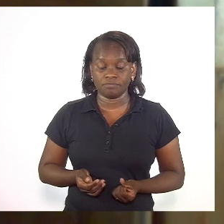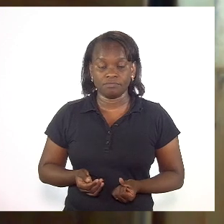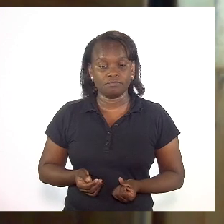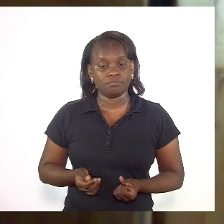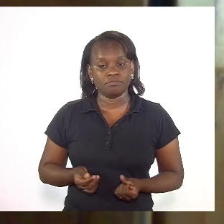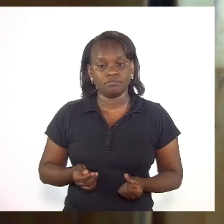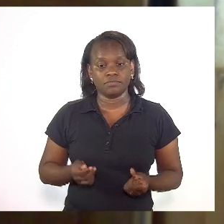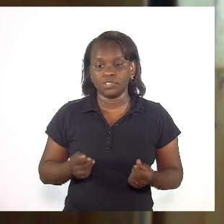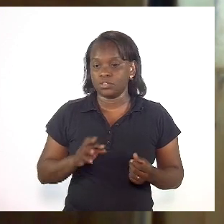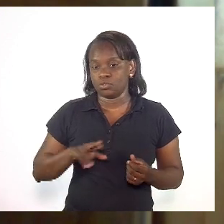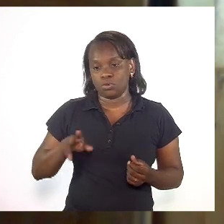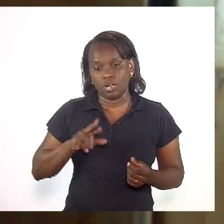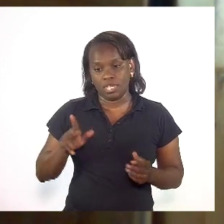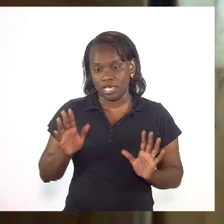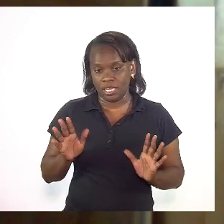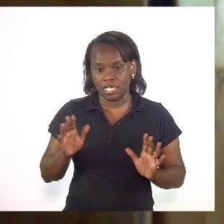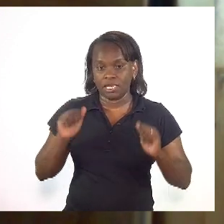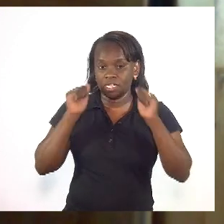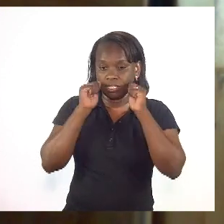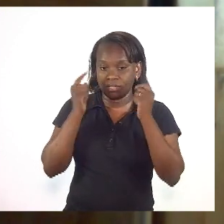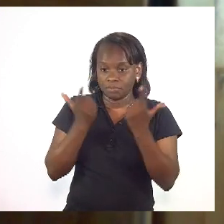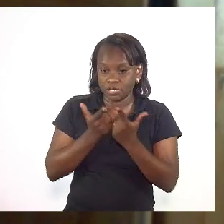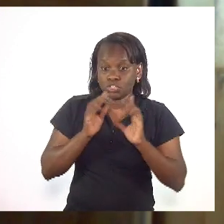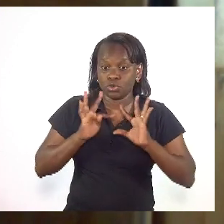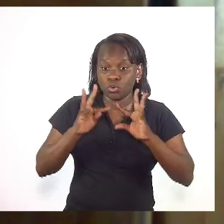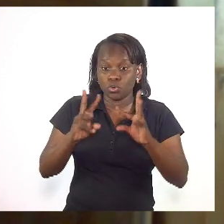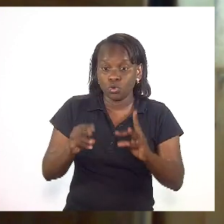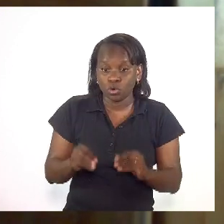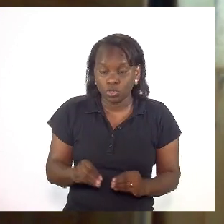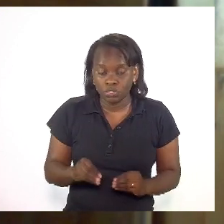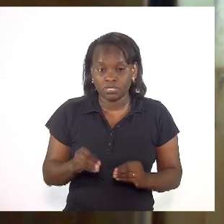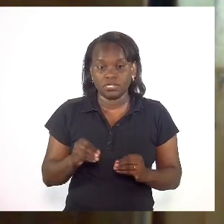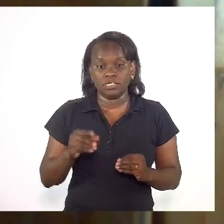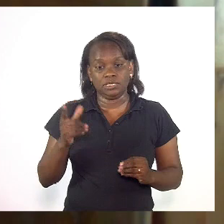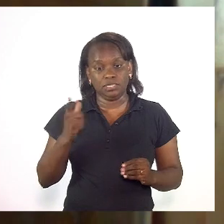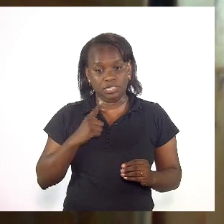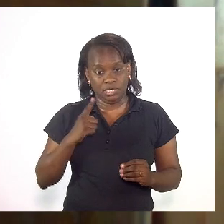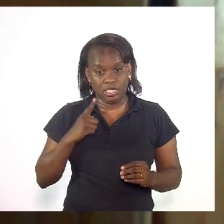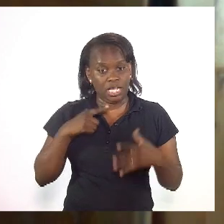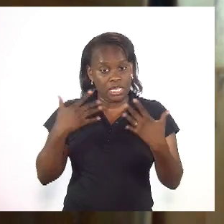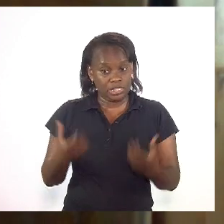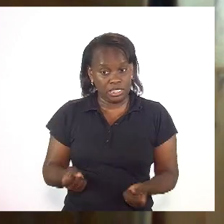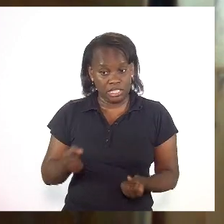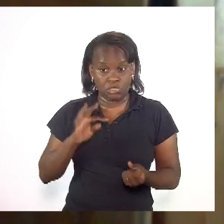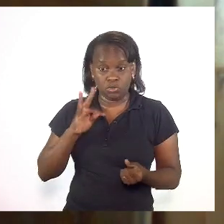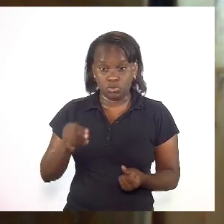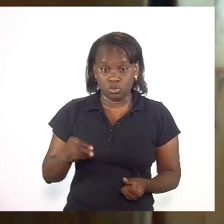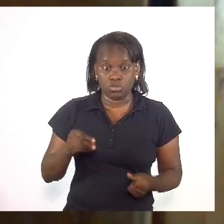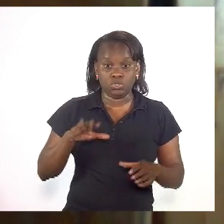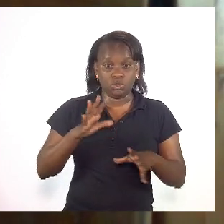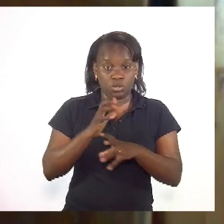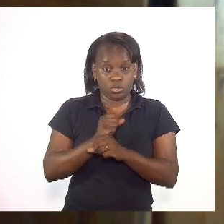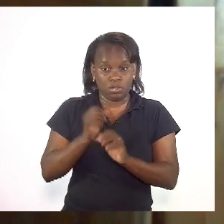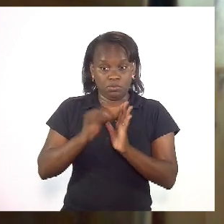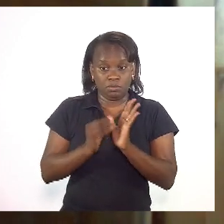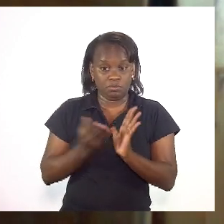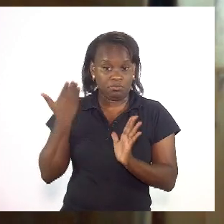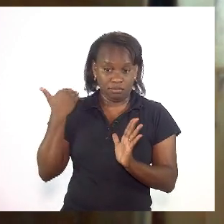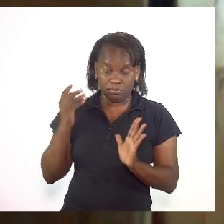não quer dizer que a Assembleia como um todo tenha sido favorável a essas contas